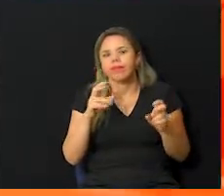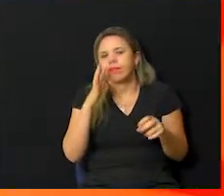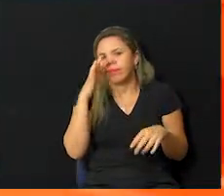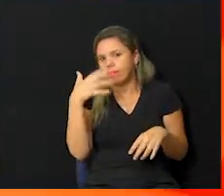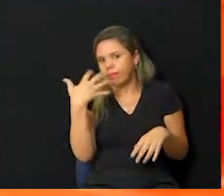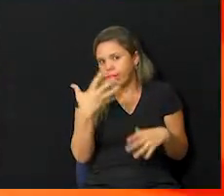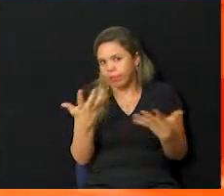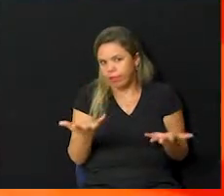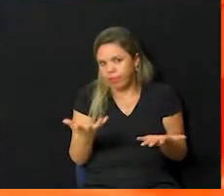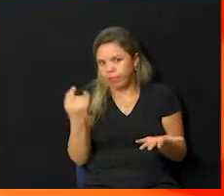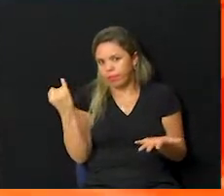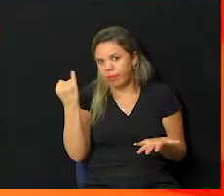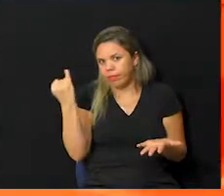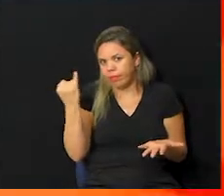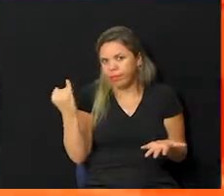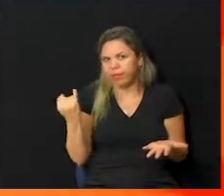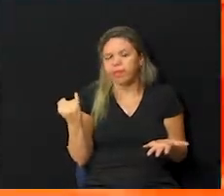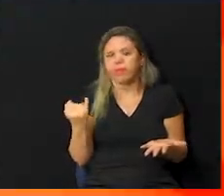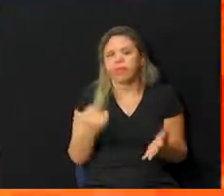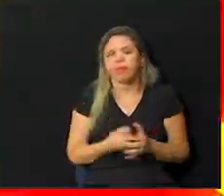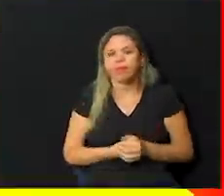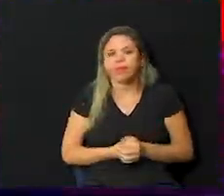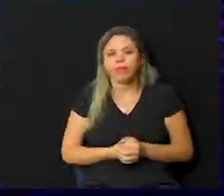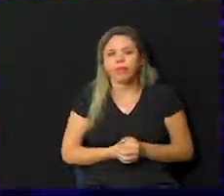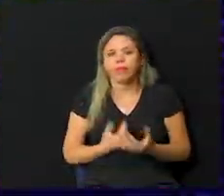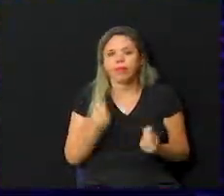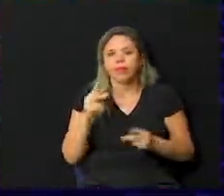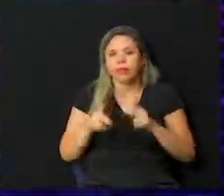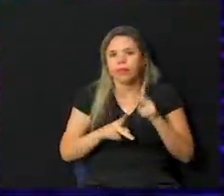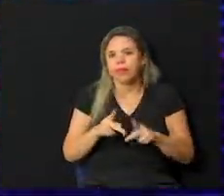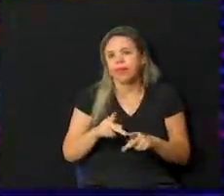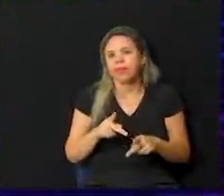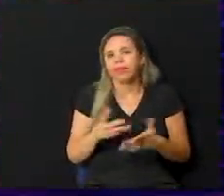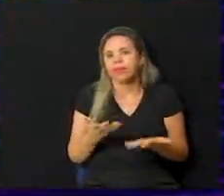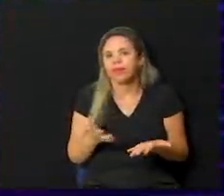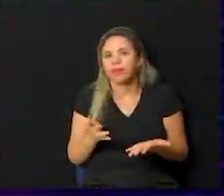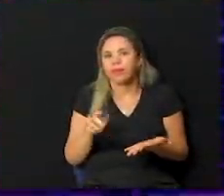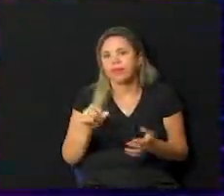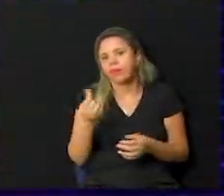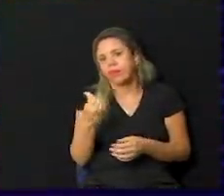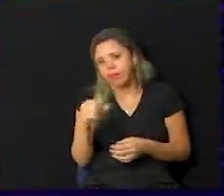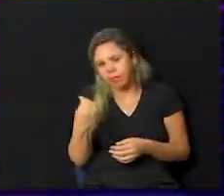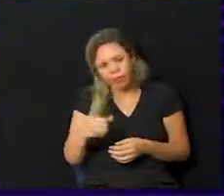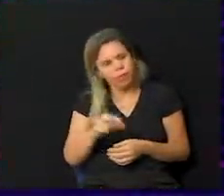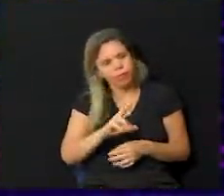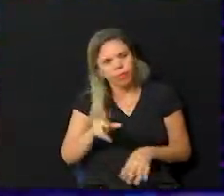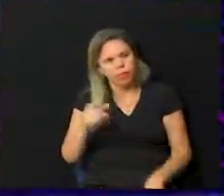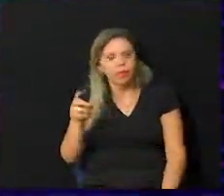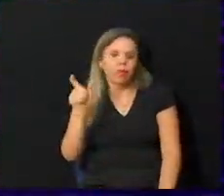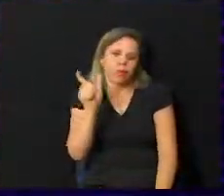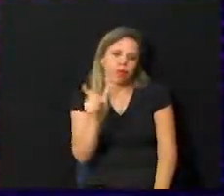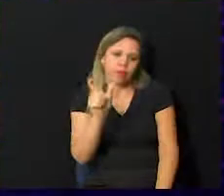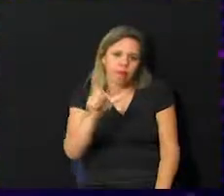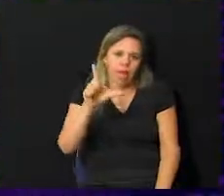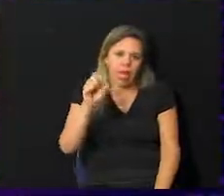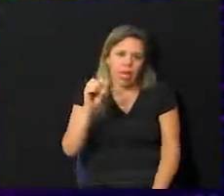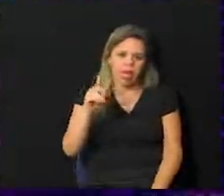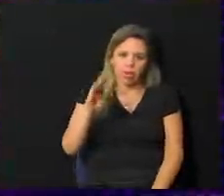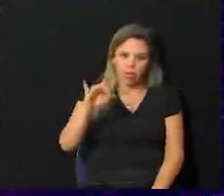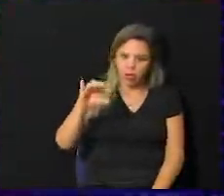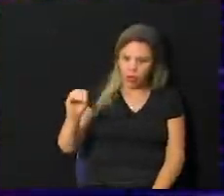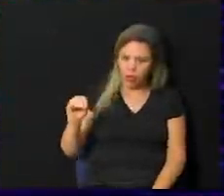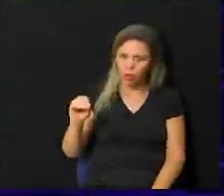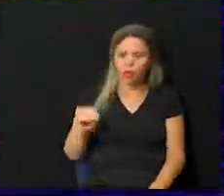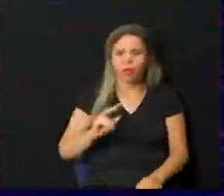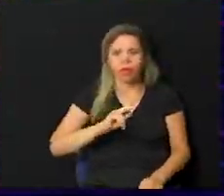fala de romances, porque aí vem um ponto importante que eu gosto de ressaltar sempre. Muita gente usa o termo lésbico, mas o lésbico não é certo. Porque, por exemplo, pode ser que uma